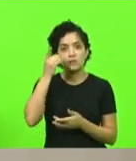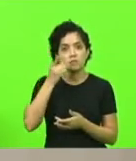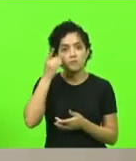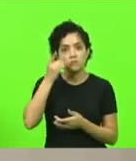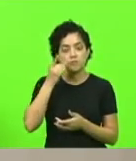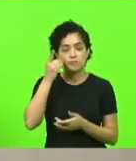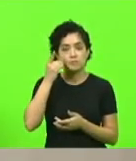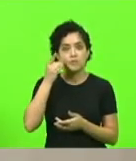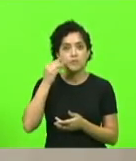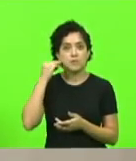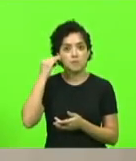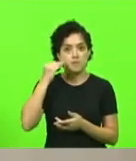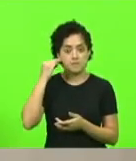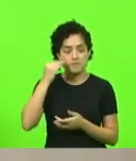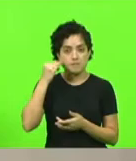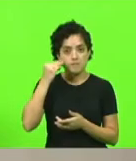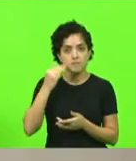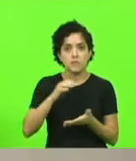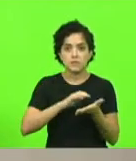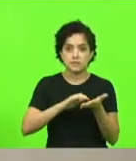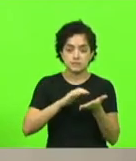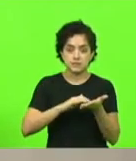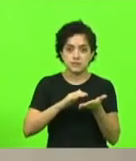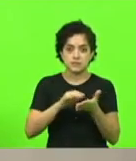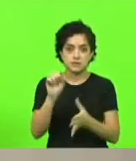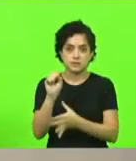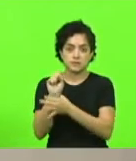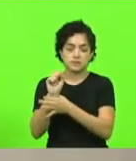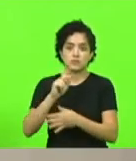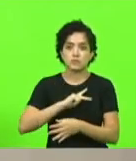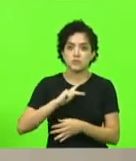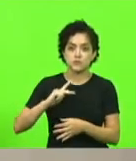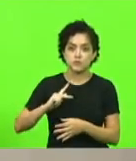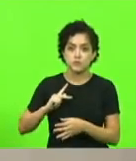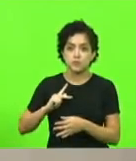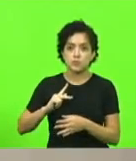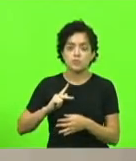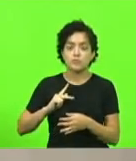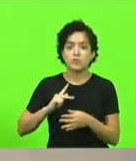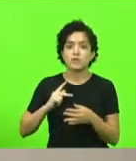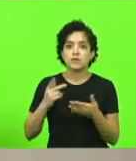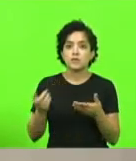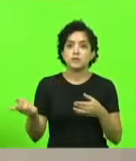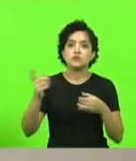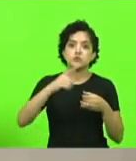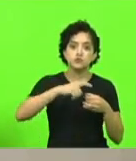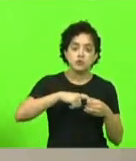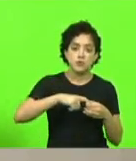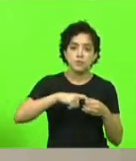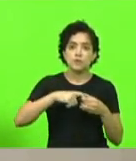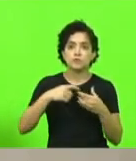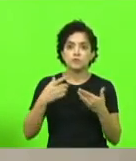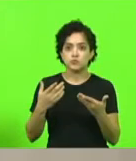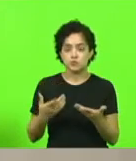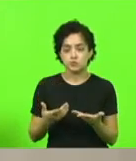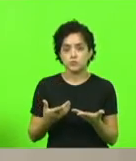Machado, solicitando ao secretário de Estado da Segurança Pública informações acerca da previsão de retorno da operacionalização